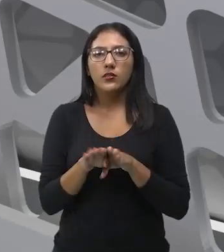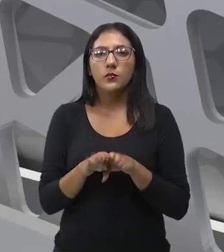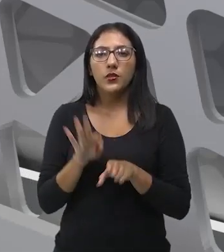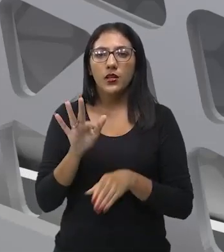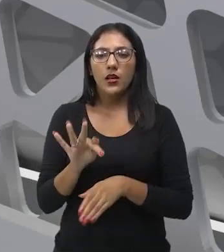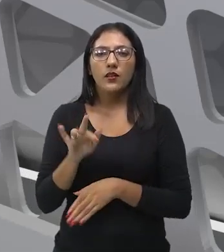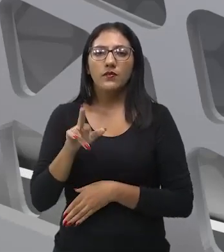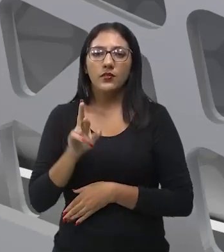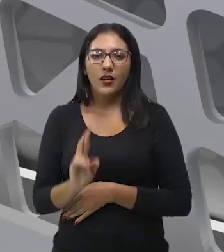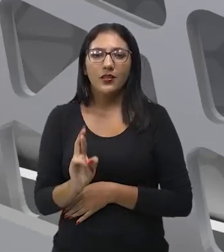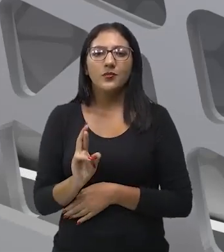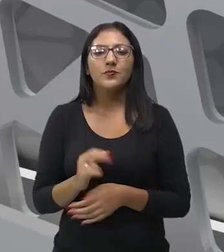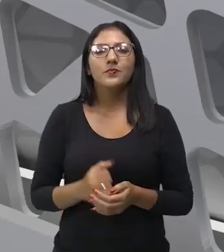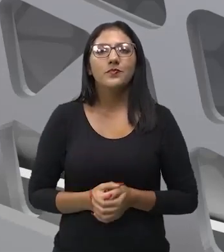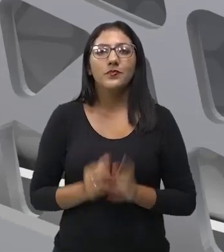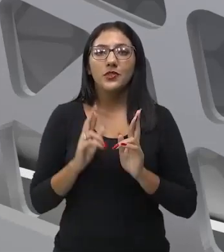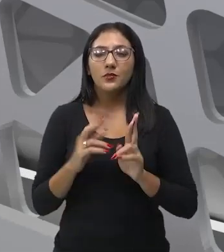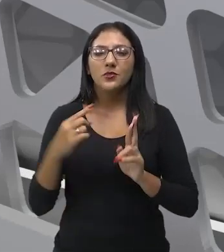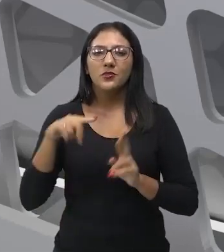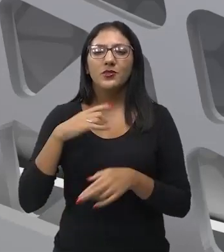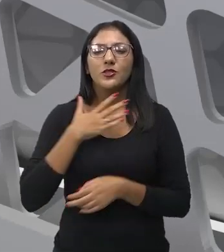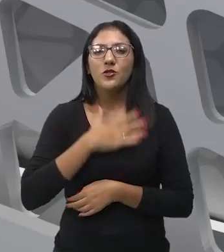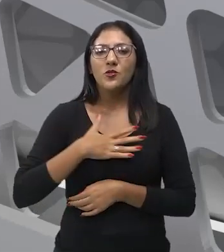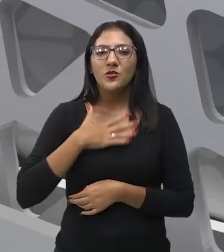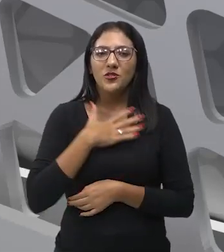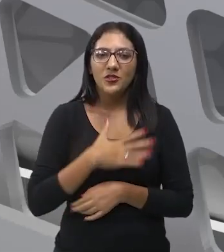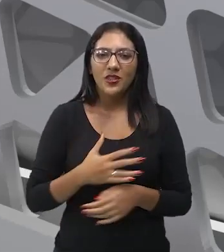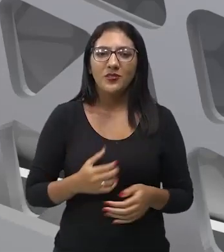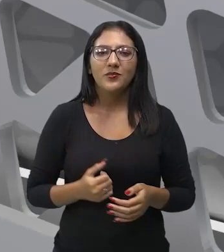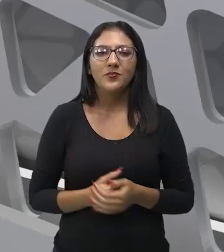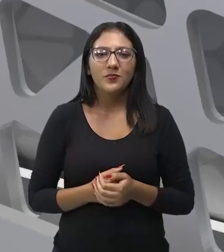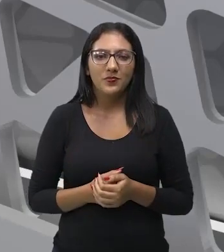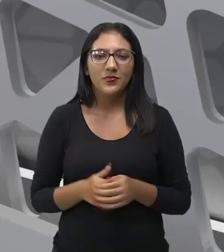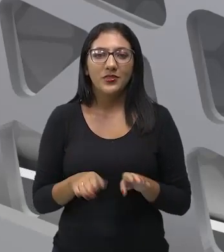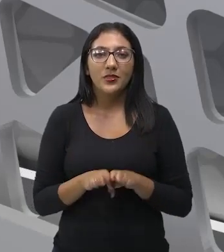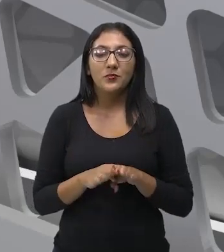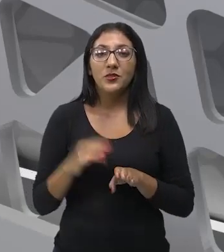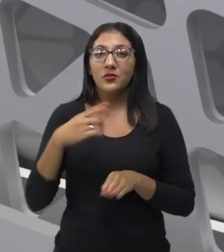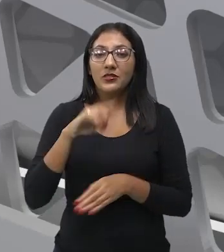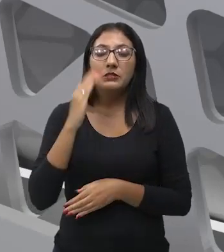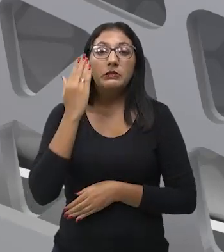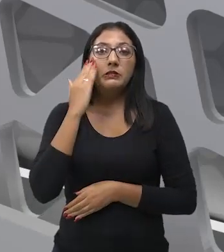frequência relativa. Espero que vocês tenham gostado, né? Acima de tudo, vocês tenham